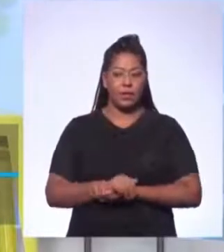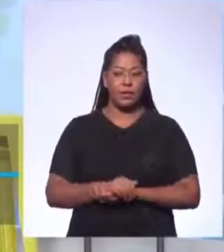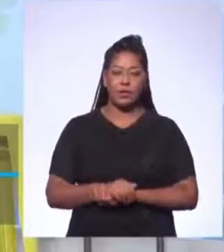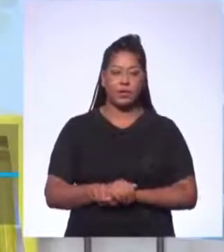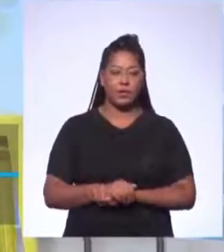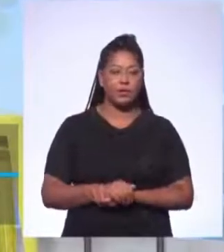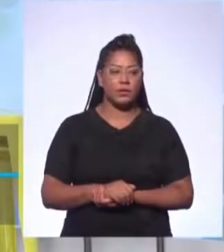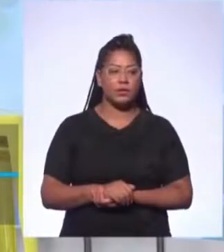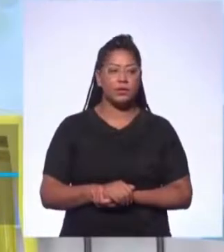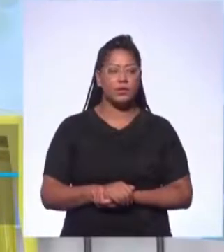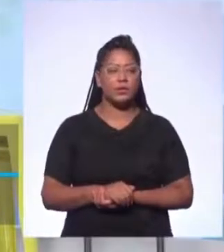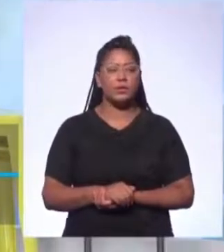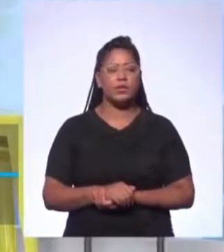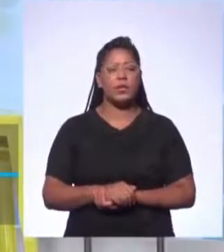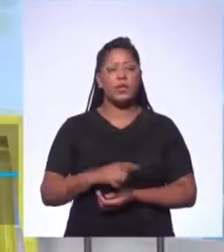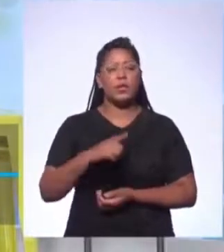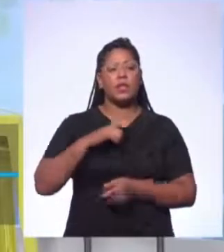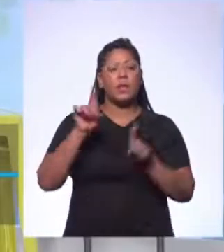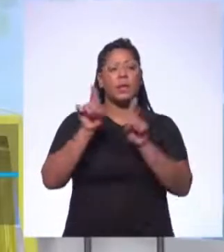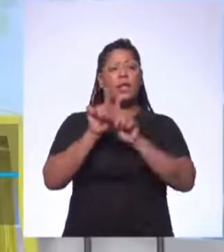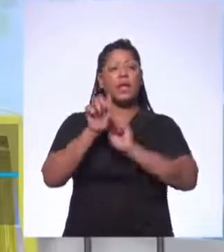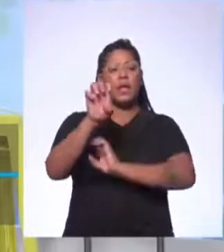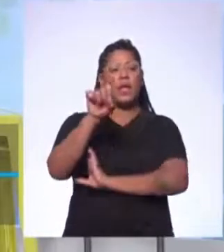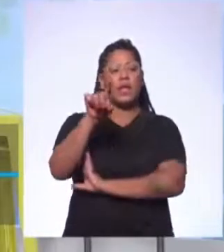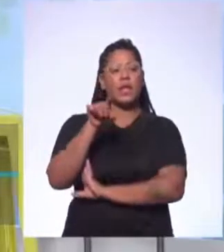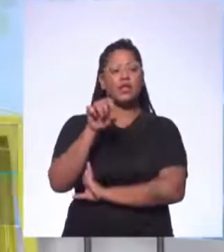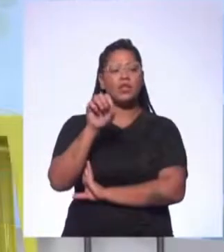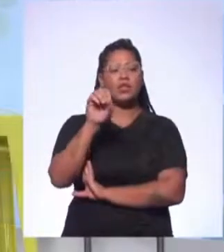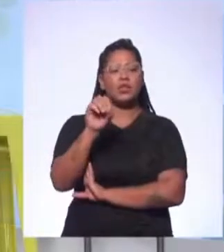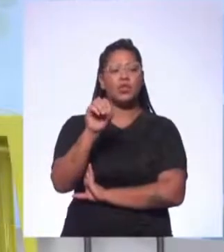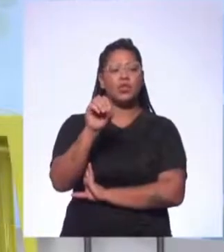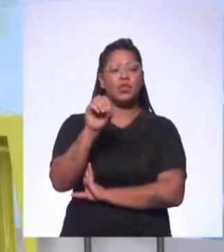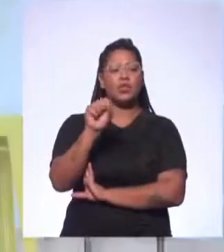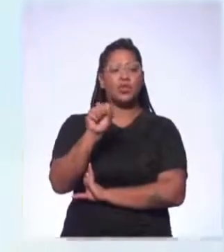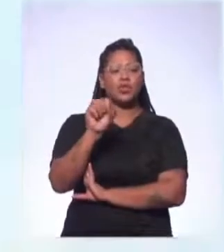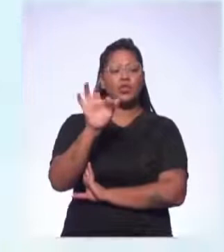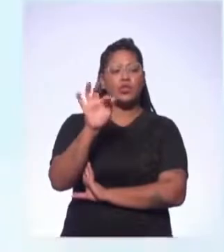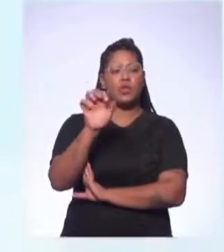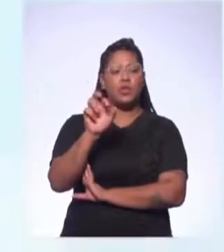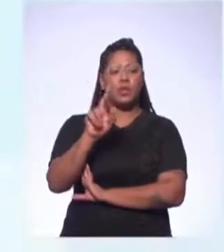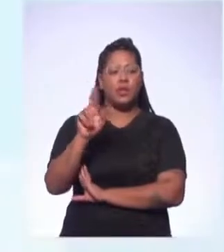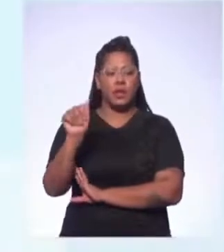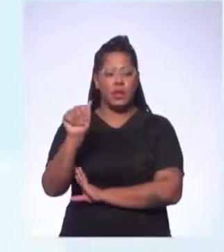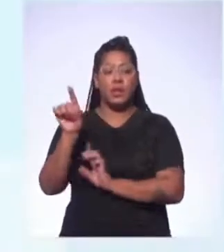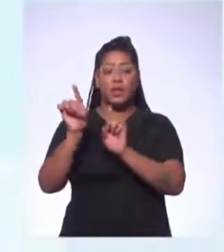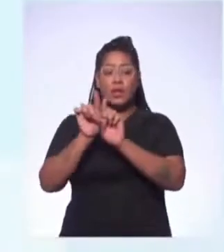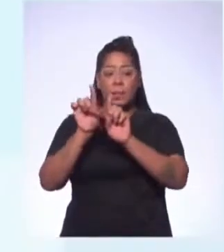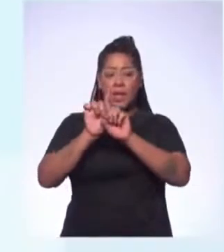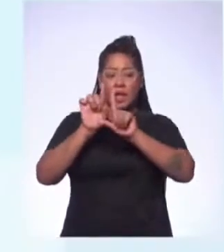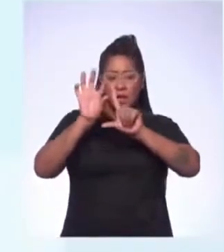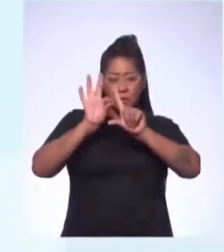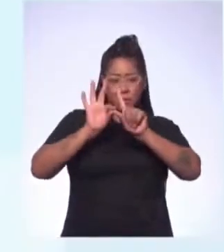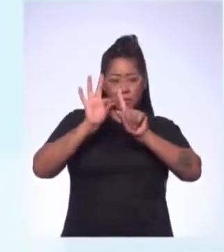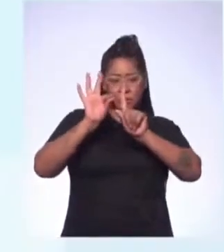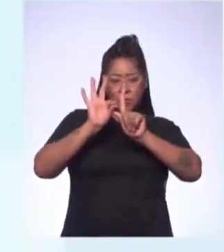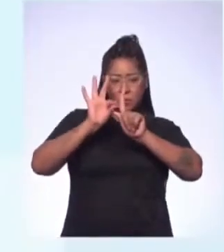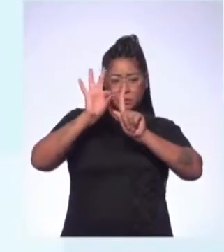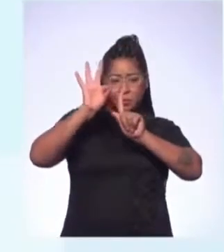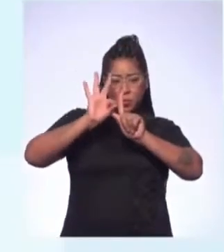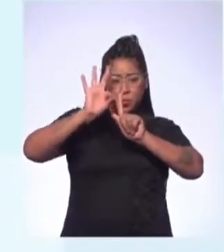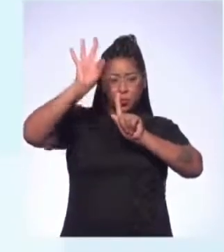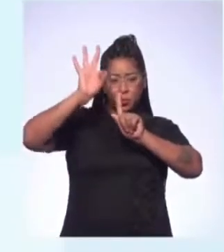Aí nós temos a exosfera, que é a camada mais alta da zona de transição com